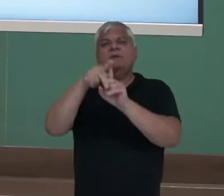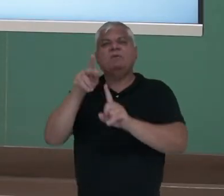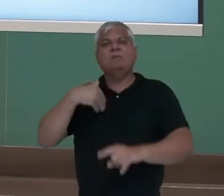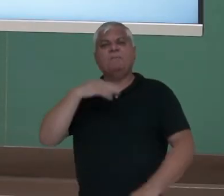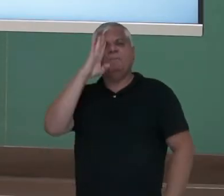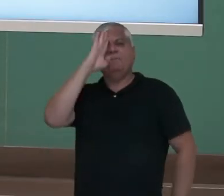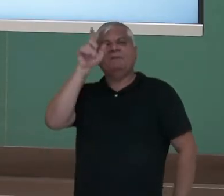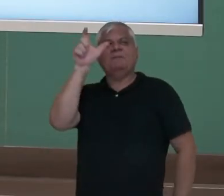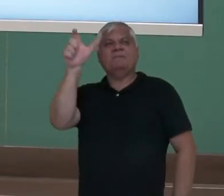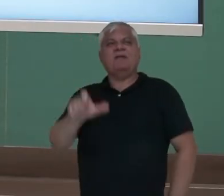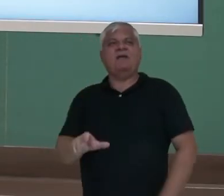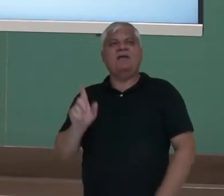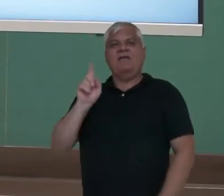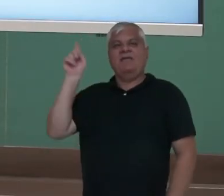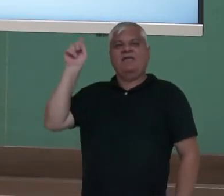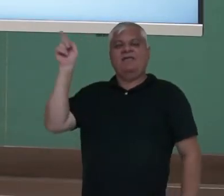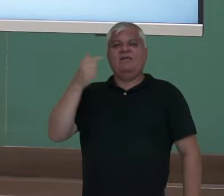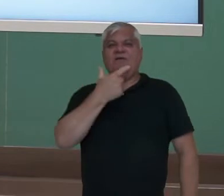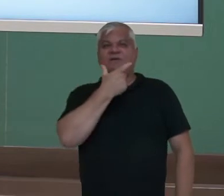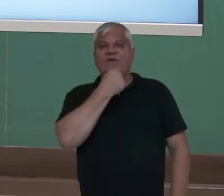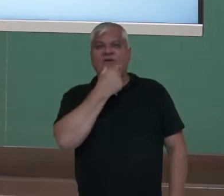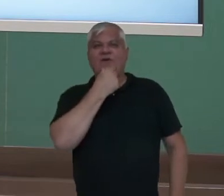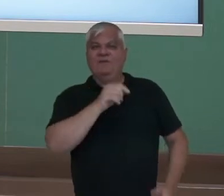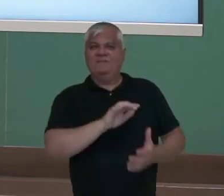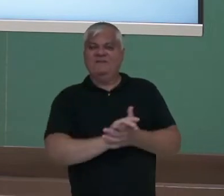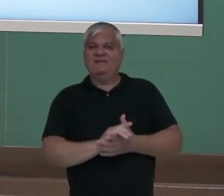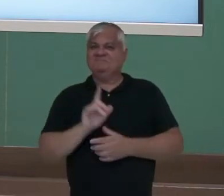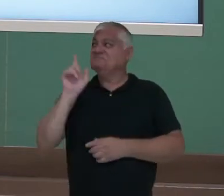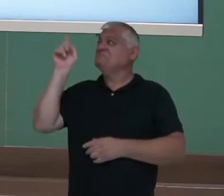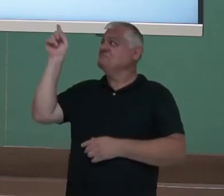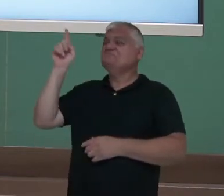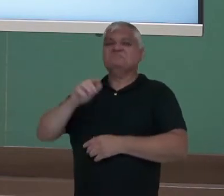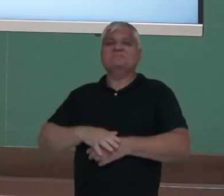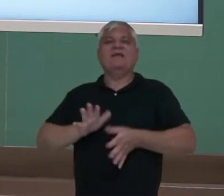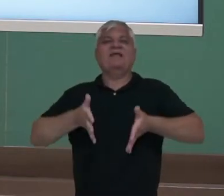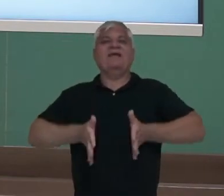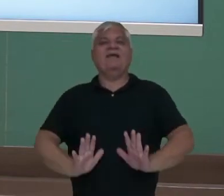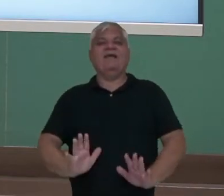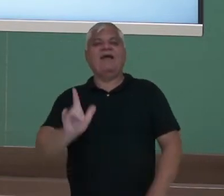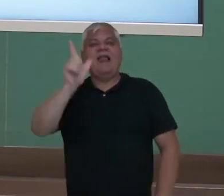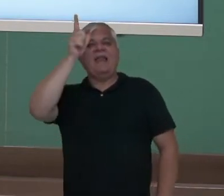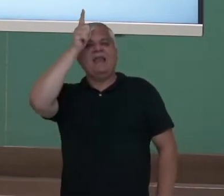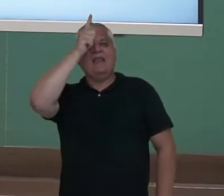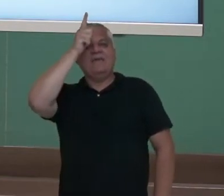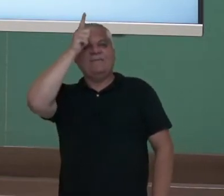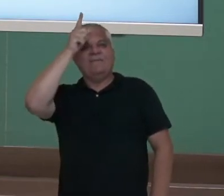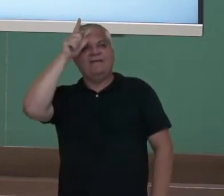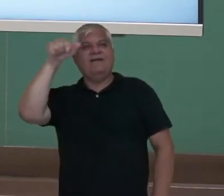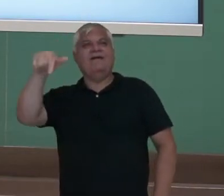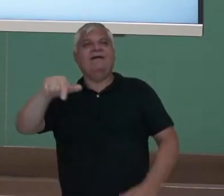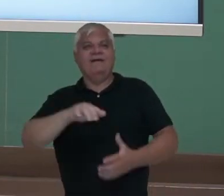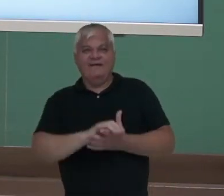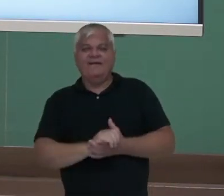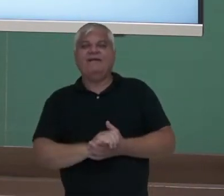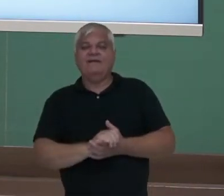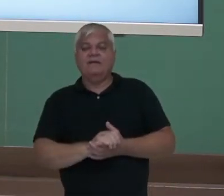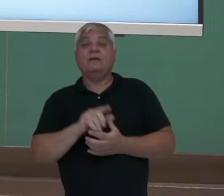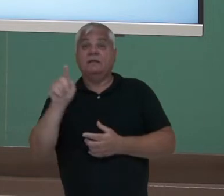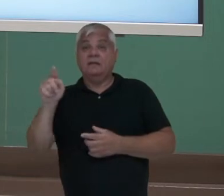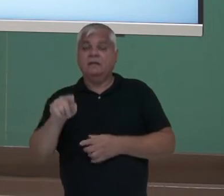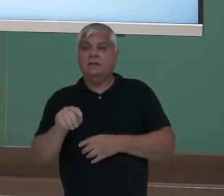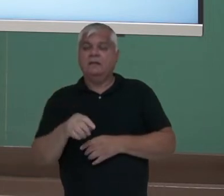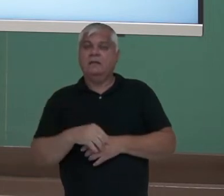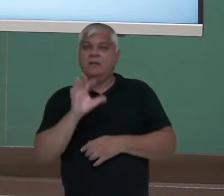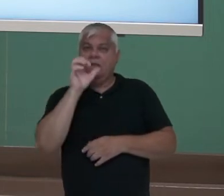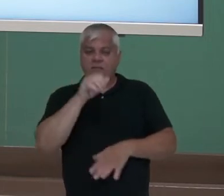personagens que eu mais gosto, né? Arminius, ele é de origem germânica, de uma tribo germânica, que foi educado em